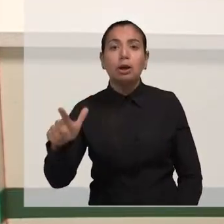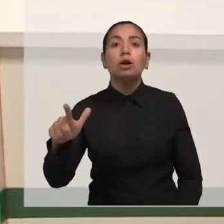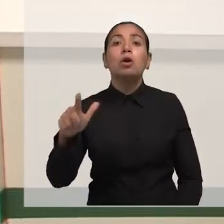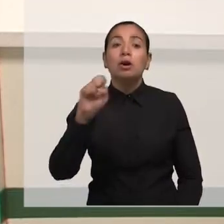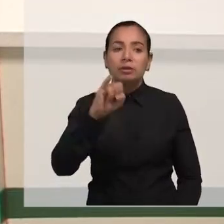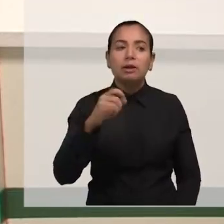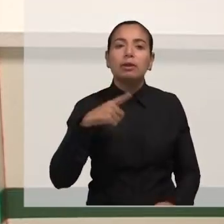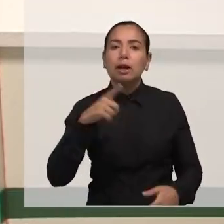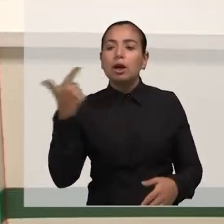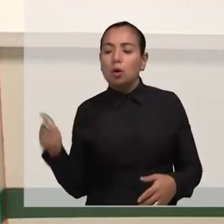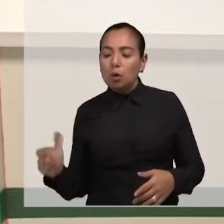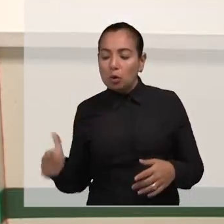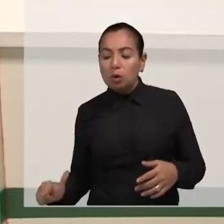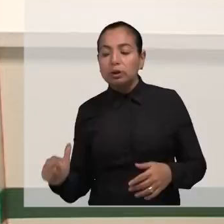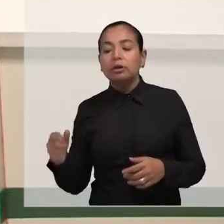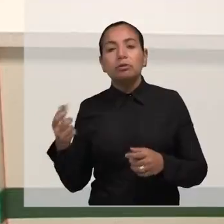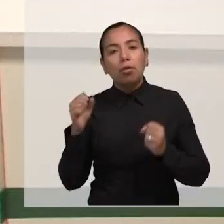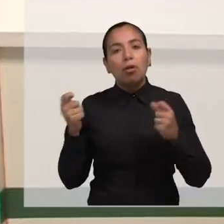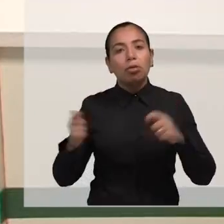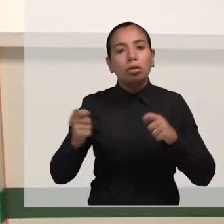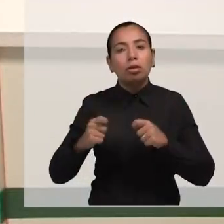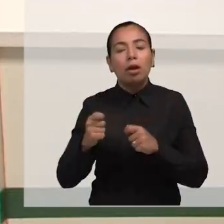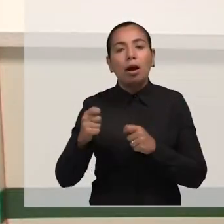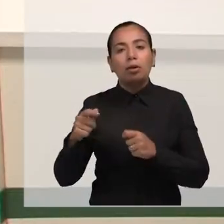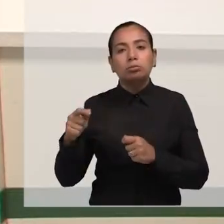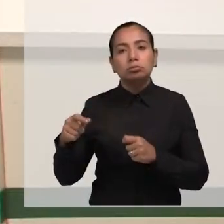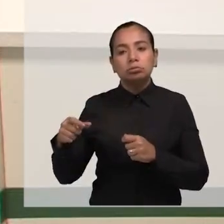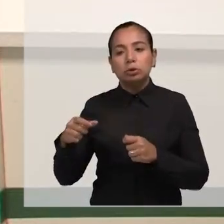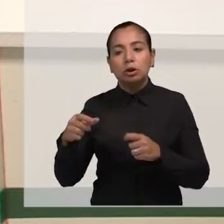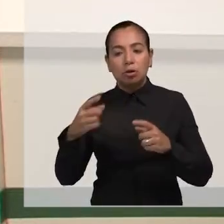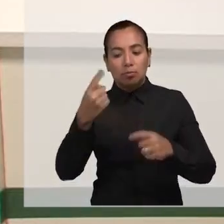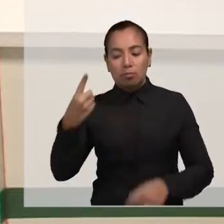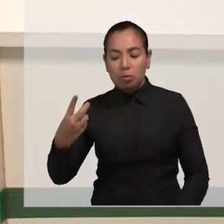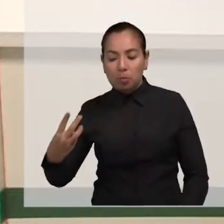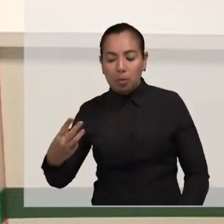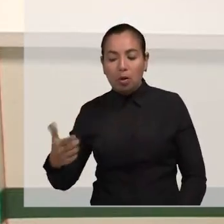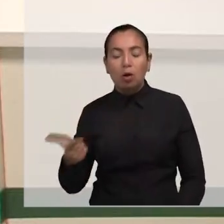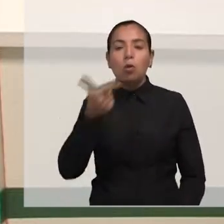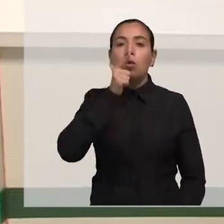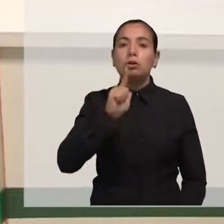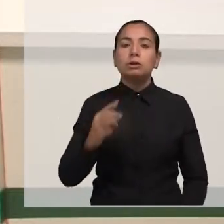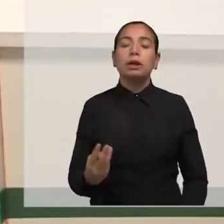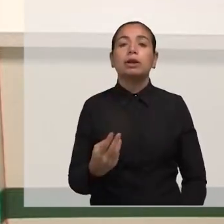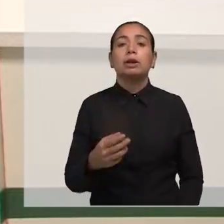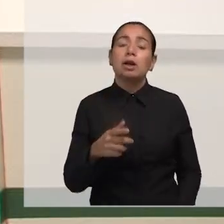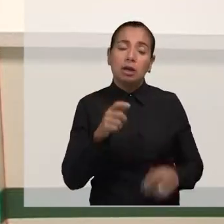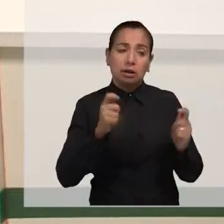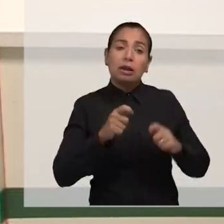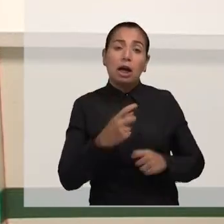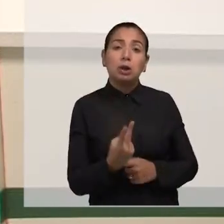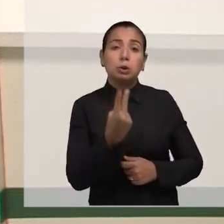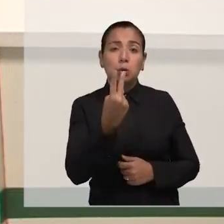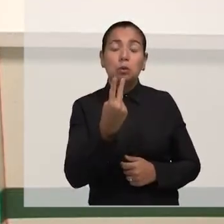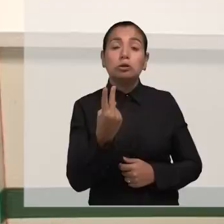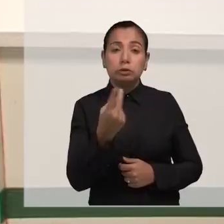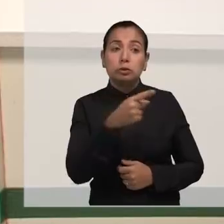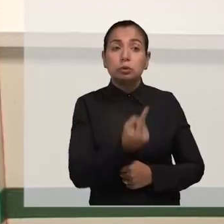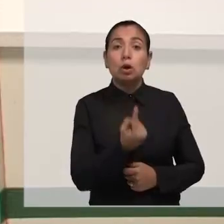50, vamos dizer, na pior hipótese. Só que ele não vai. Ele não e o grande problema é o seguinte, o Capitão Wagner está querendo